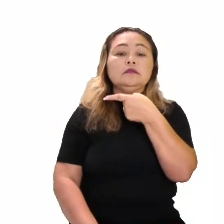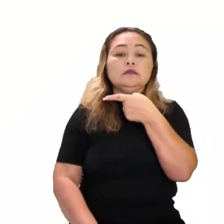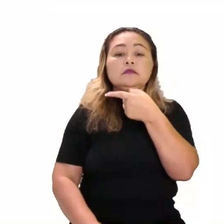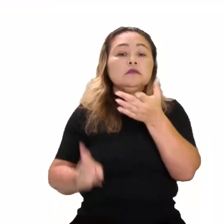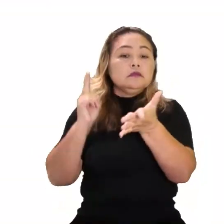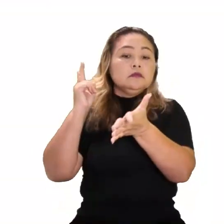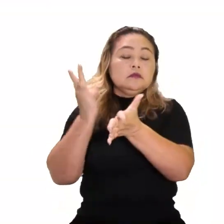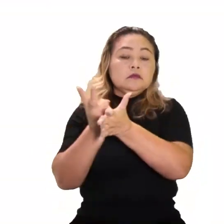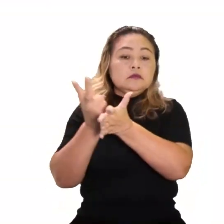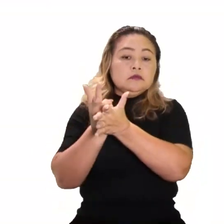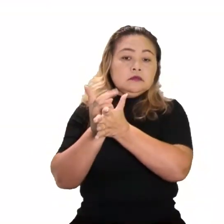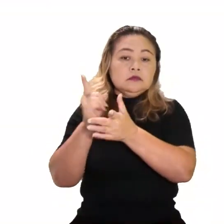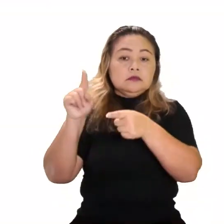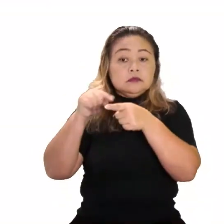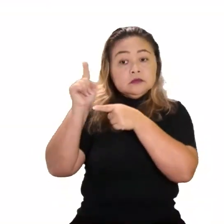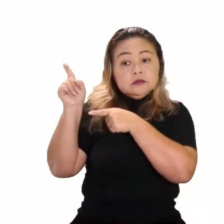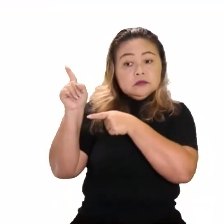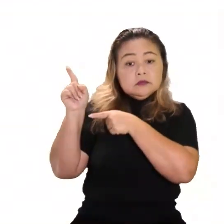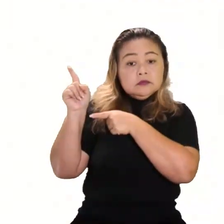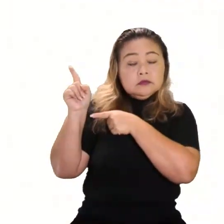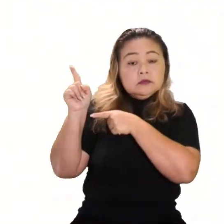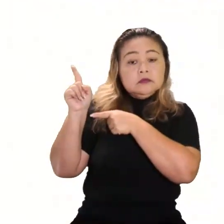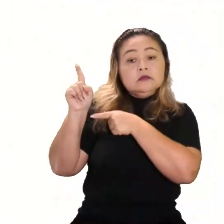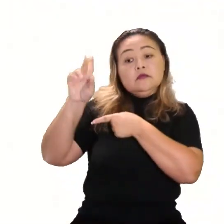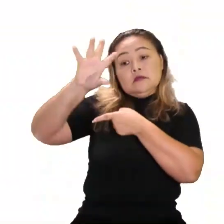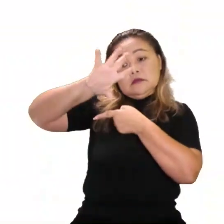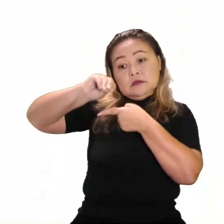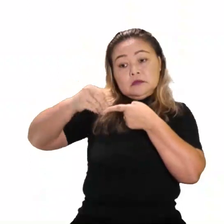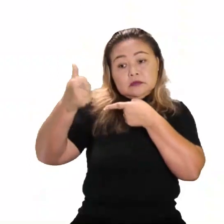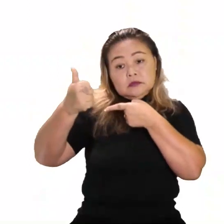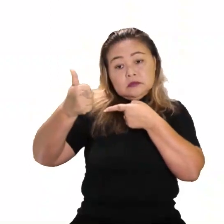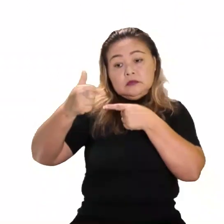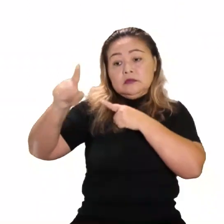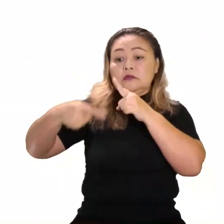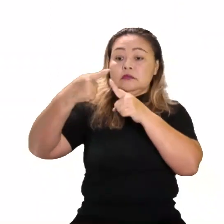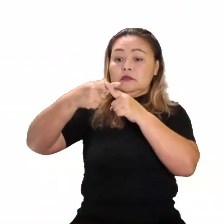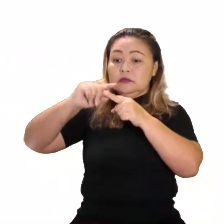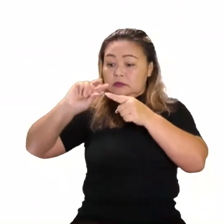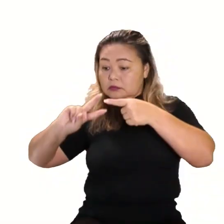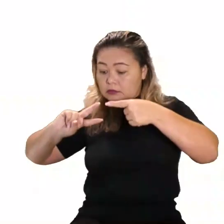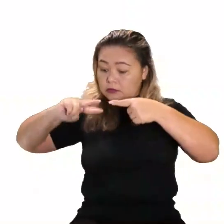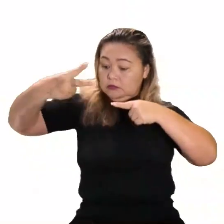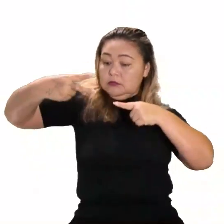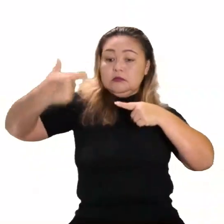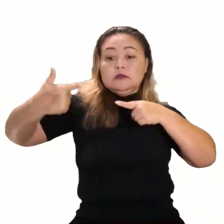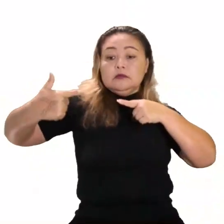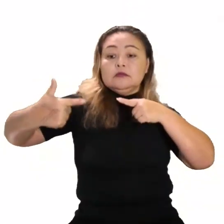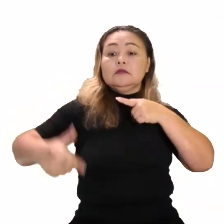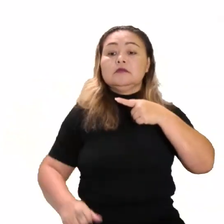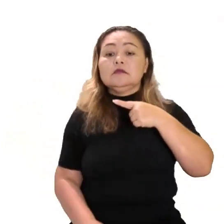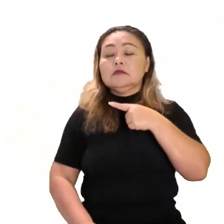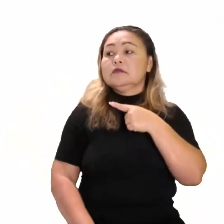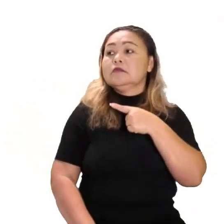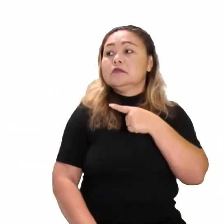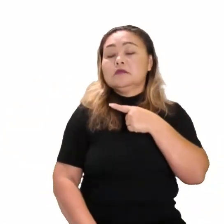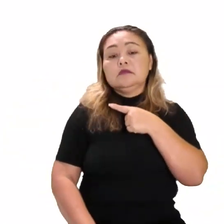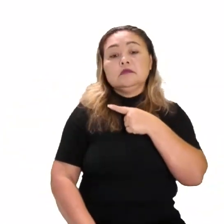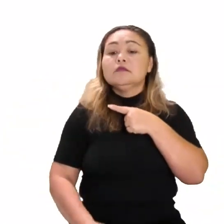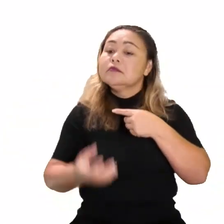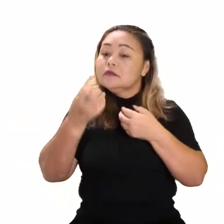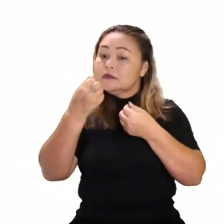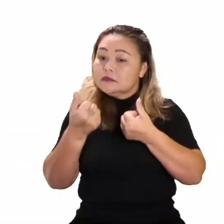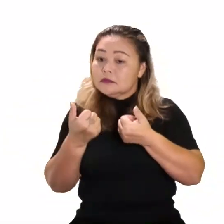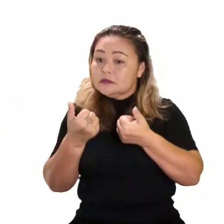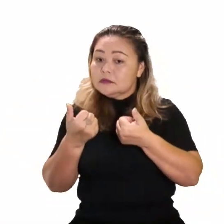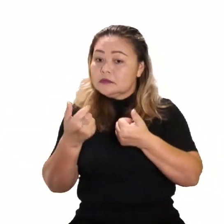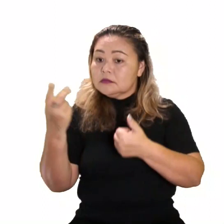Do mesmo jeito que essa situação aqui, a gente copia o primeiro e multiplica pelo inverso do segundo. Tudo bem